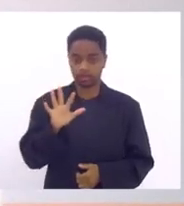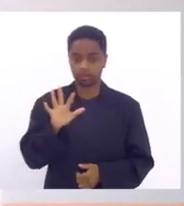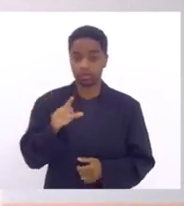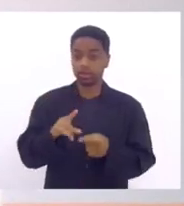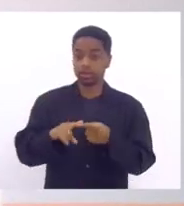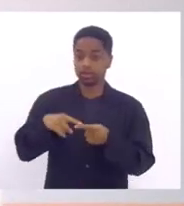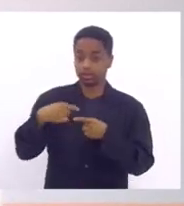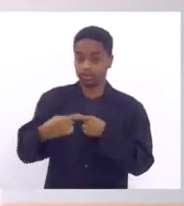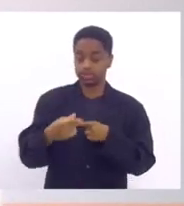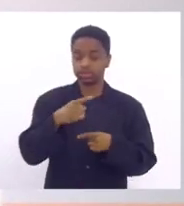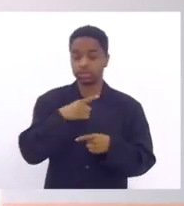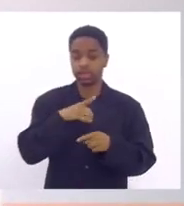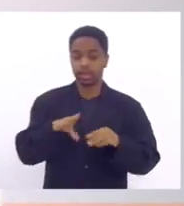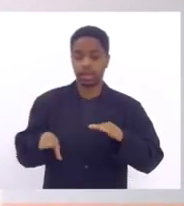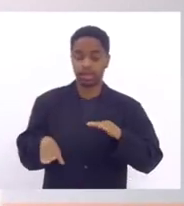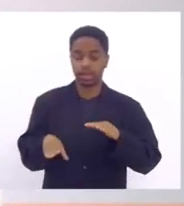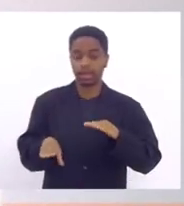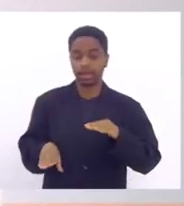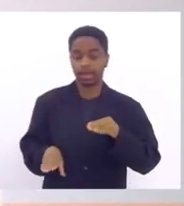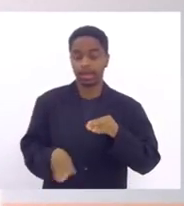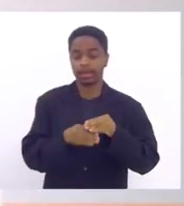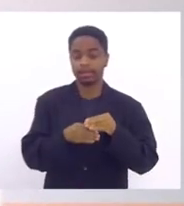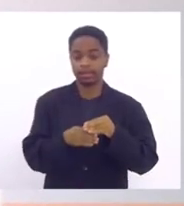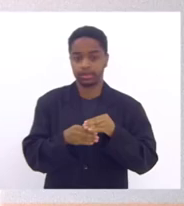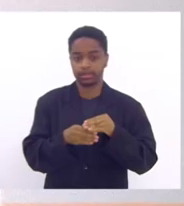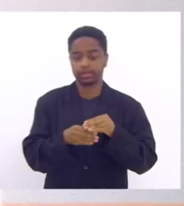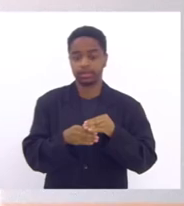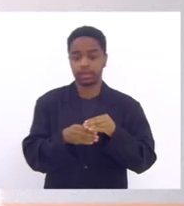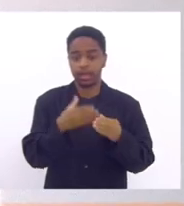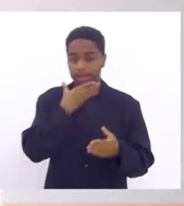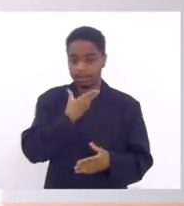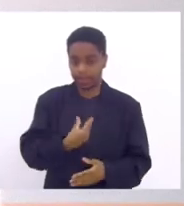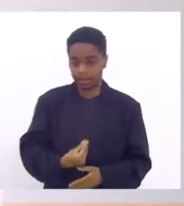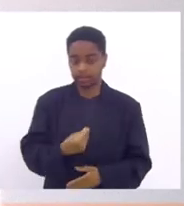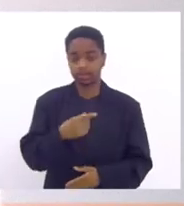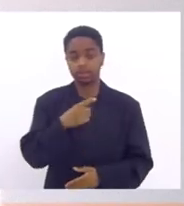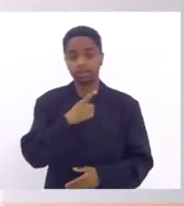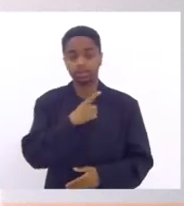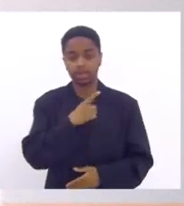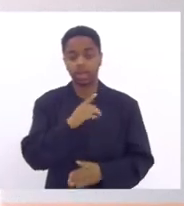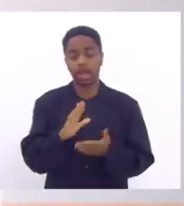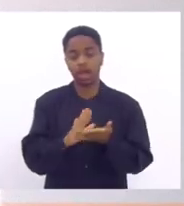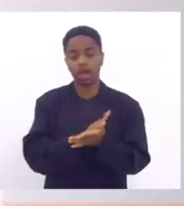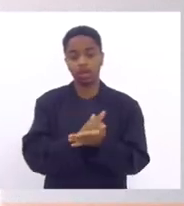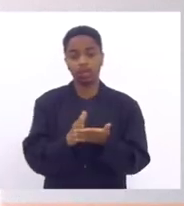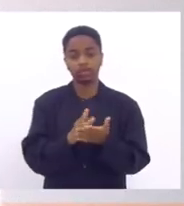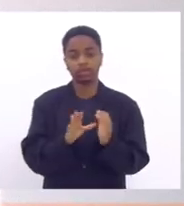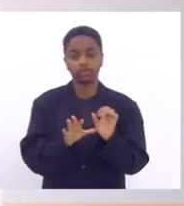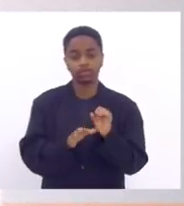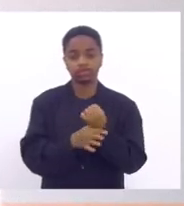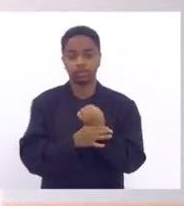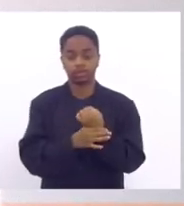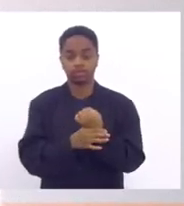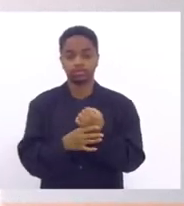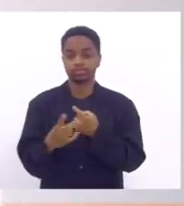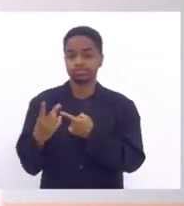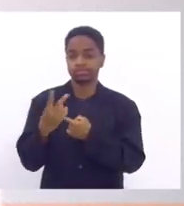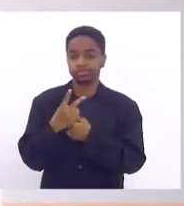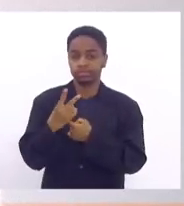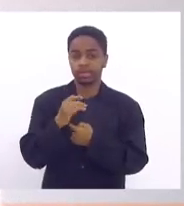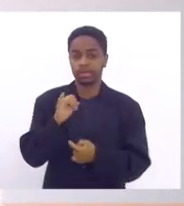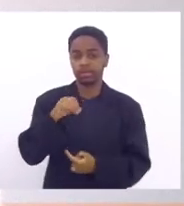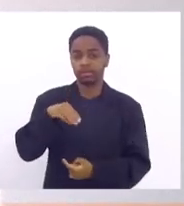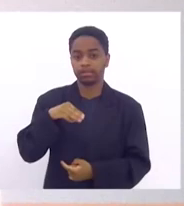emenda Ben Laden eles têm alguma garantia da imunidade material e da imunidade